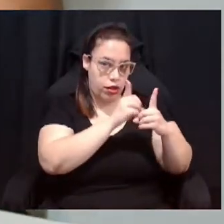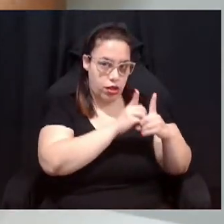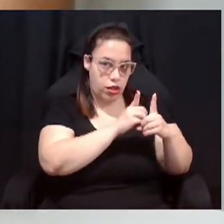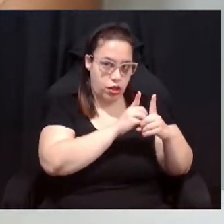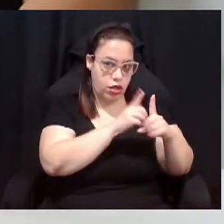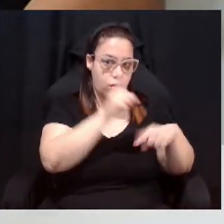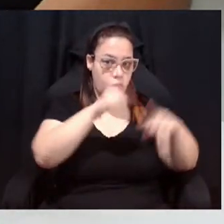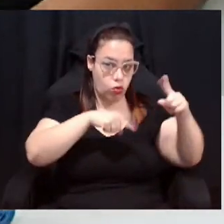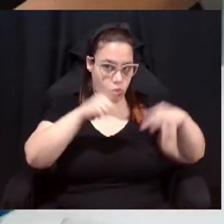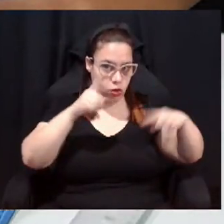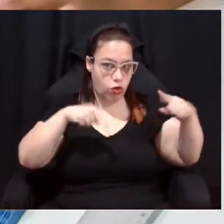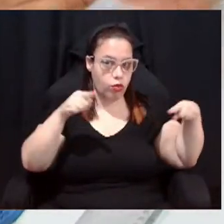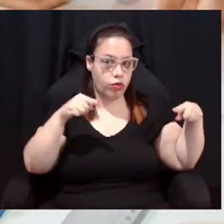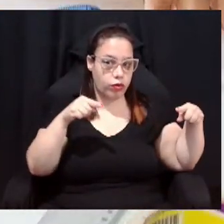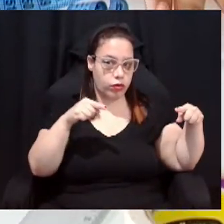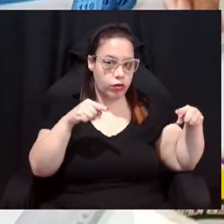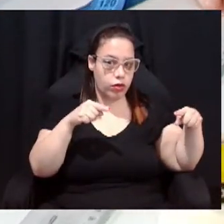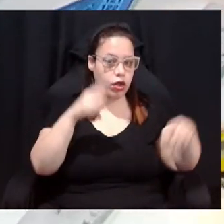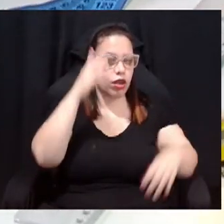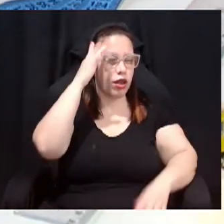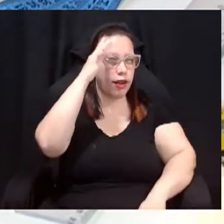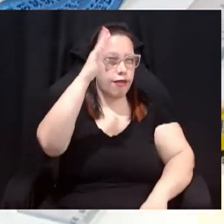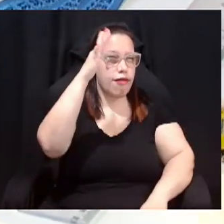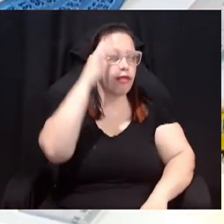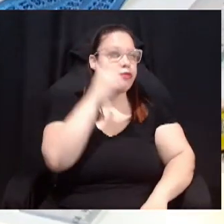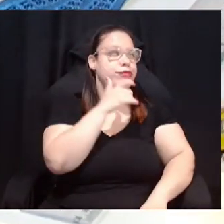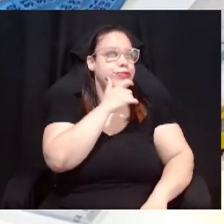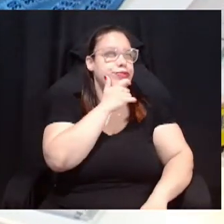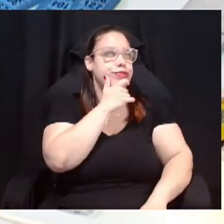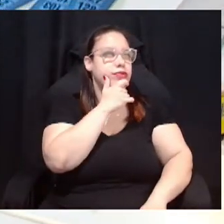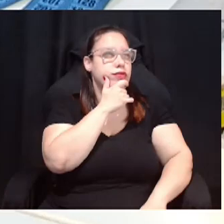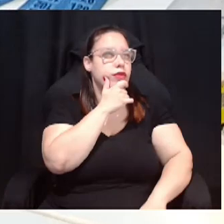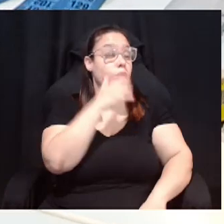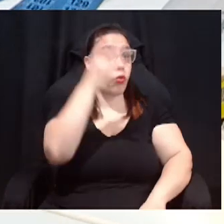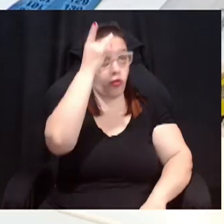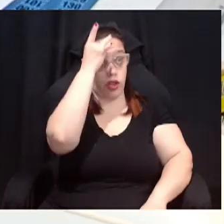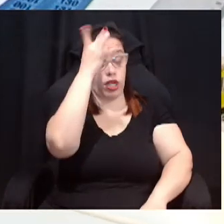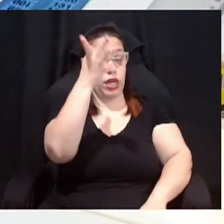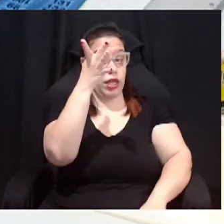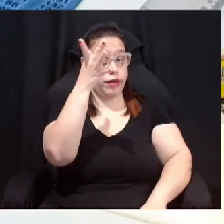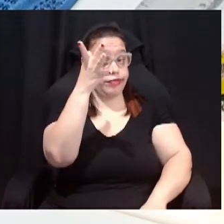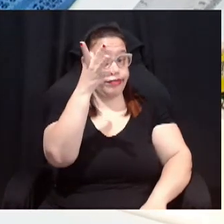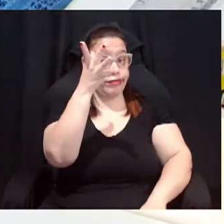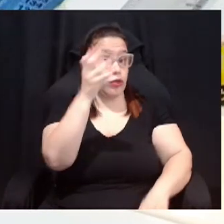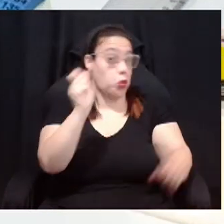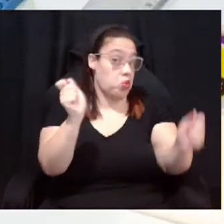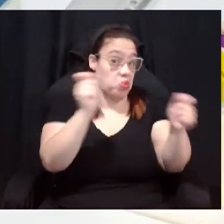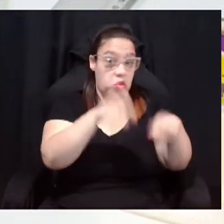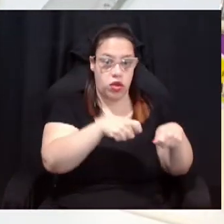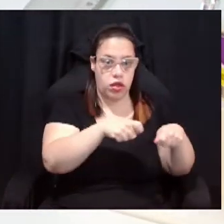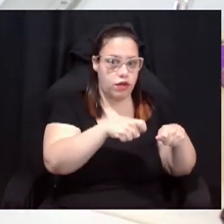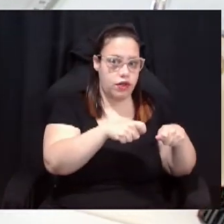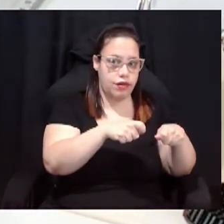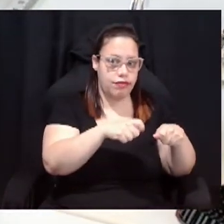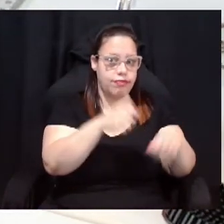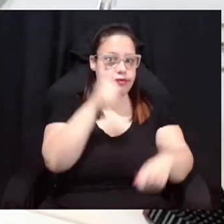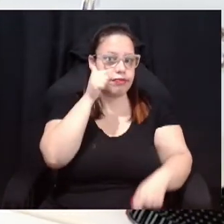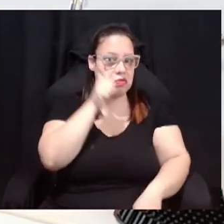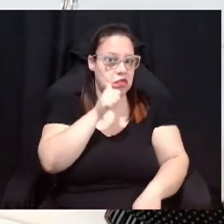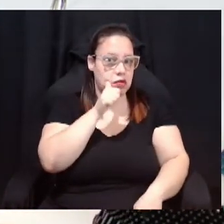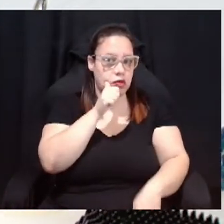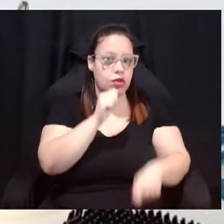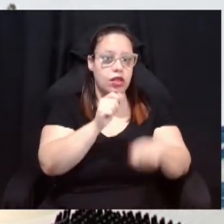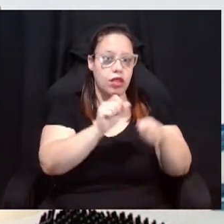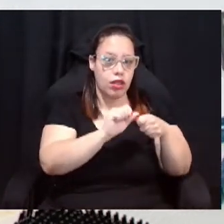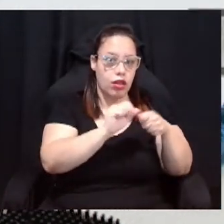diverso e a ideia aqui é a gente facilitar o quanto possível, assim, para as mulheres que participam dos grupos,